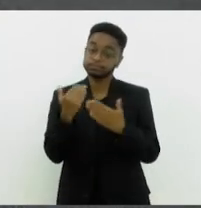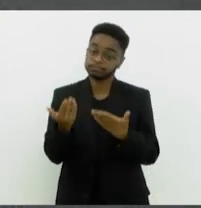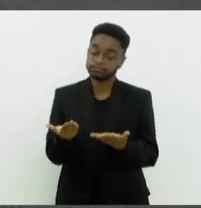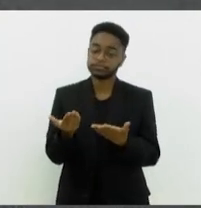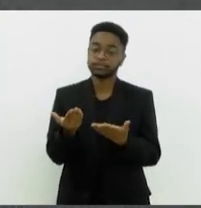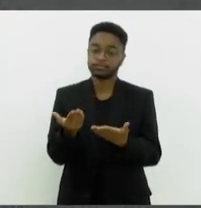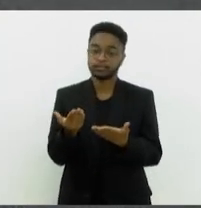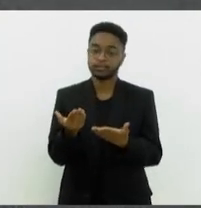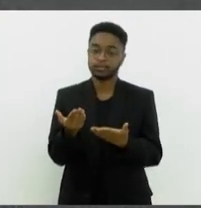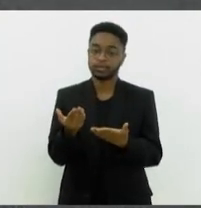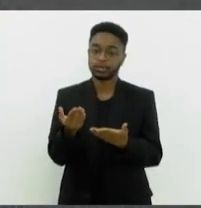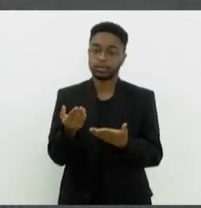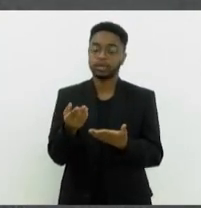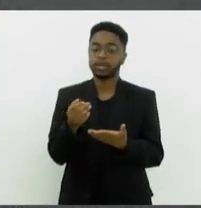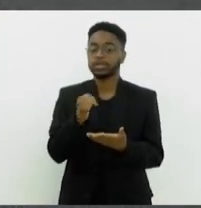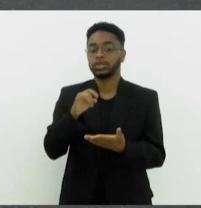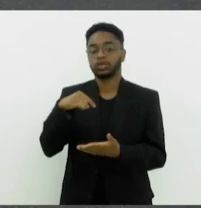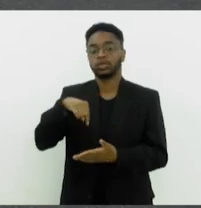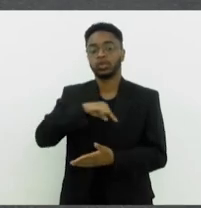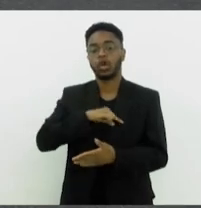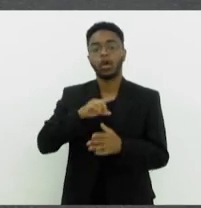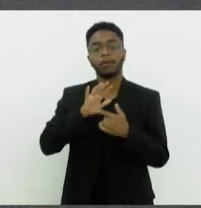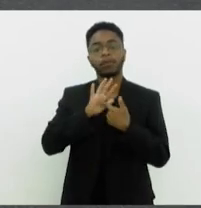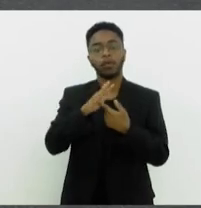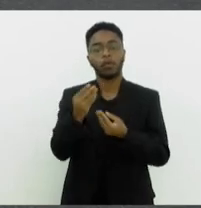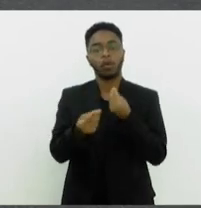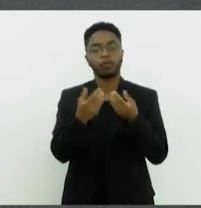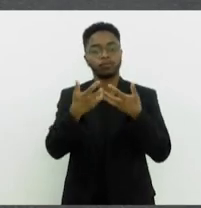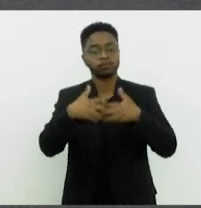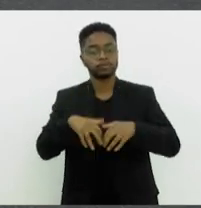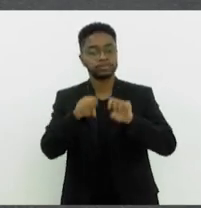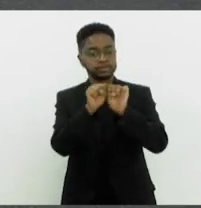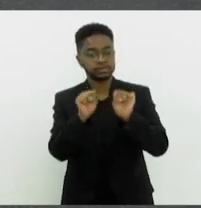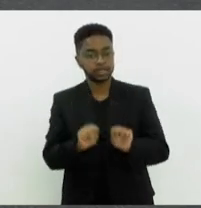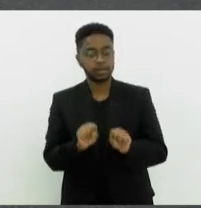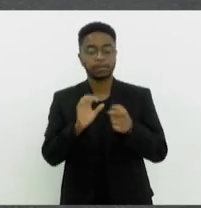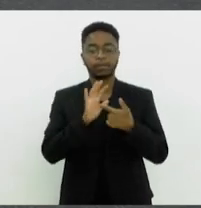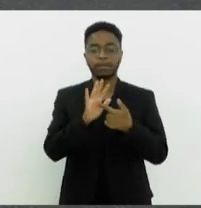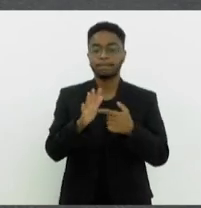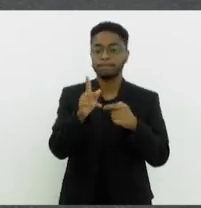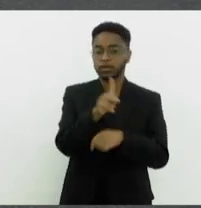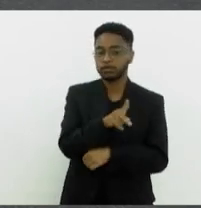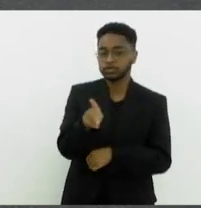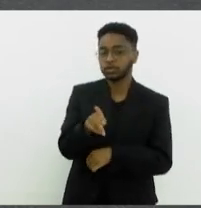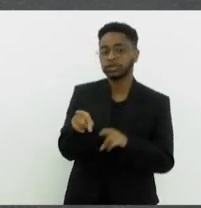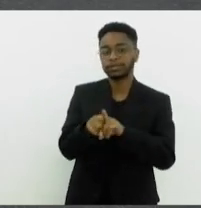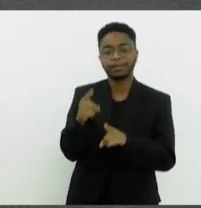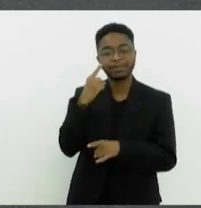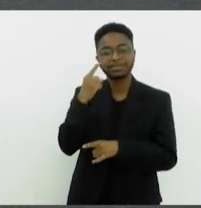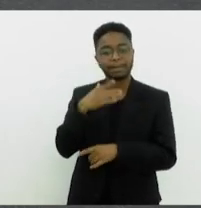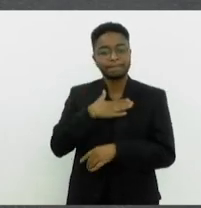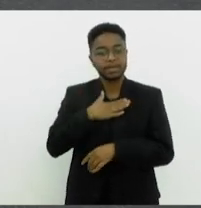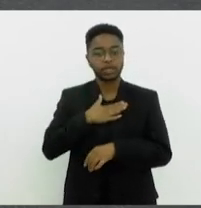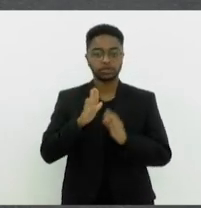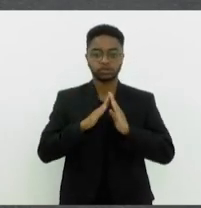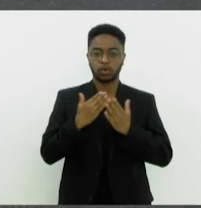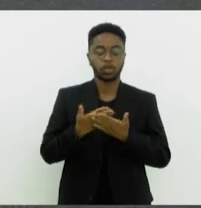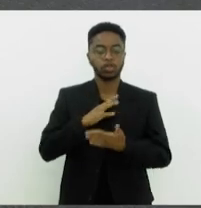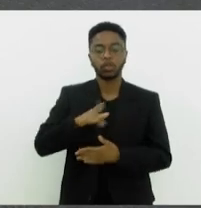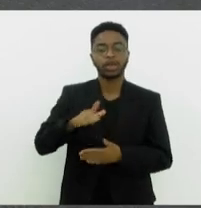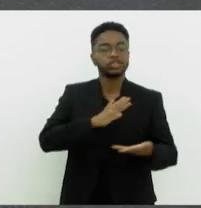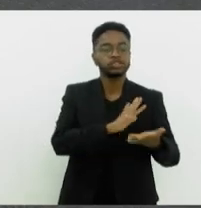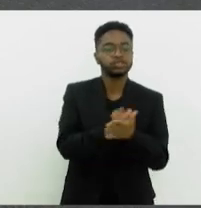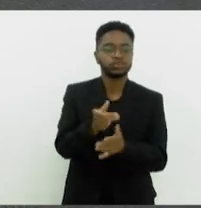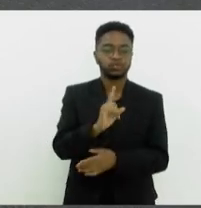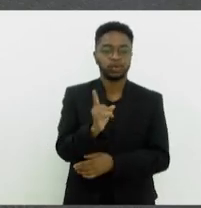você conhecer o sistema, os professores, achar que aquilo é uma coisa sua, não é para pichar, não é para depredar, é entender